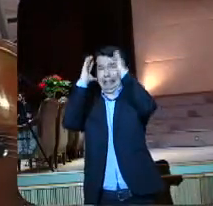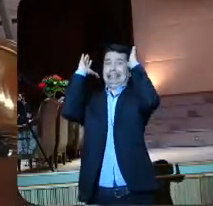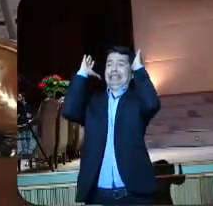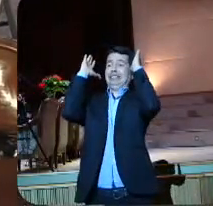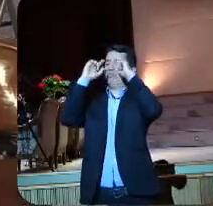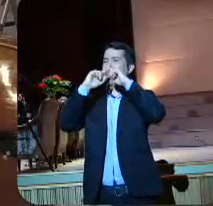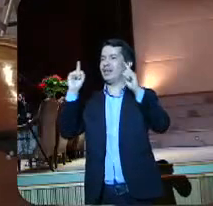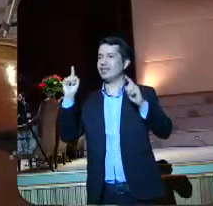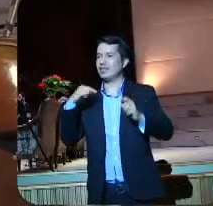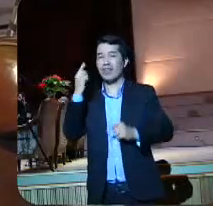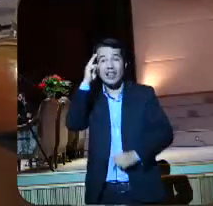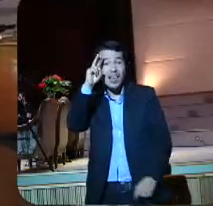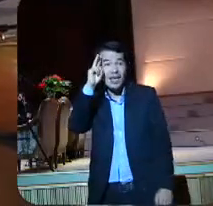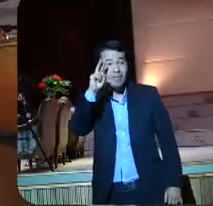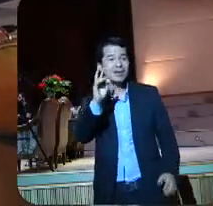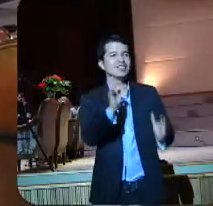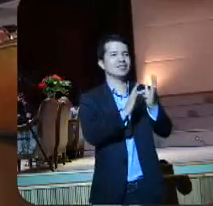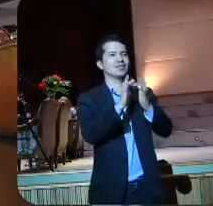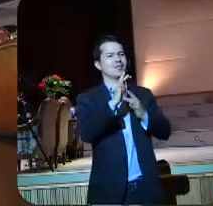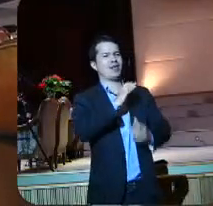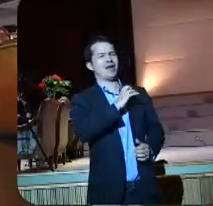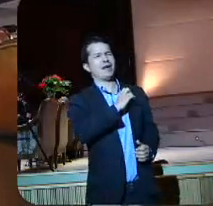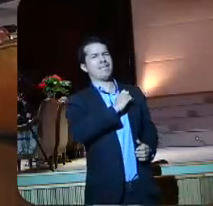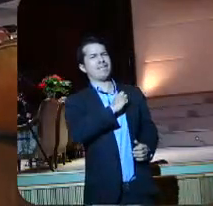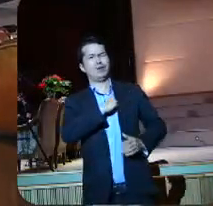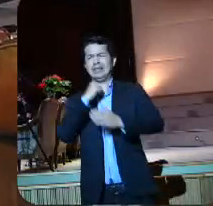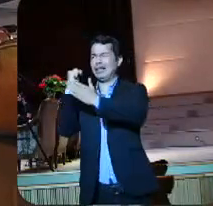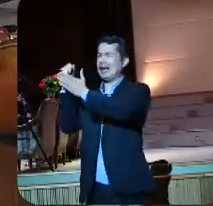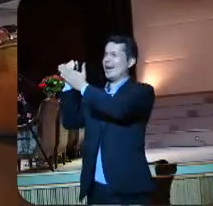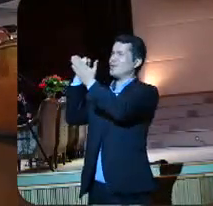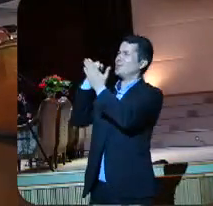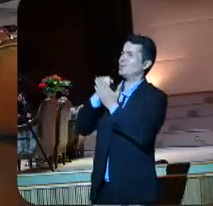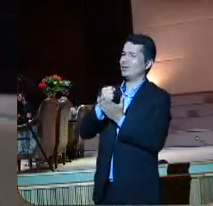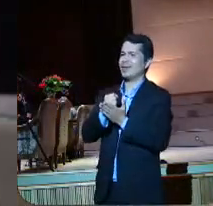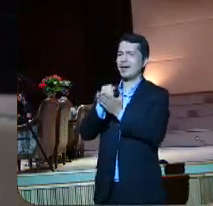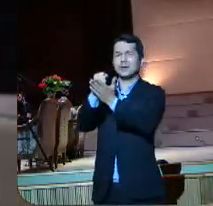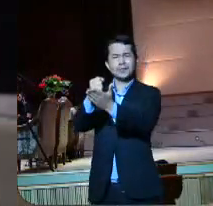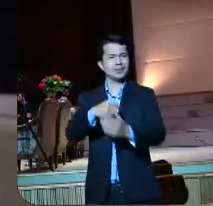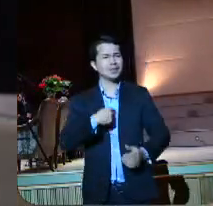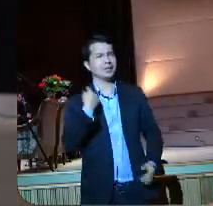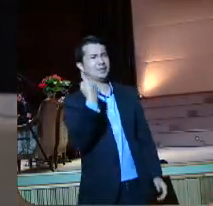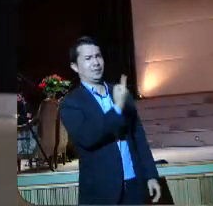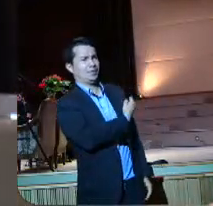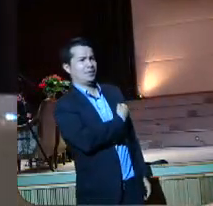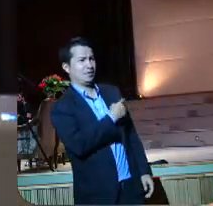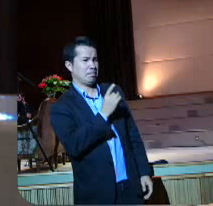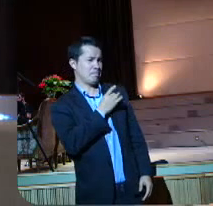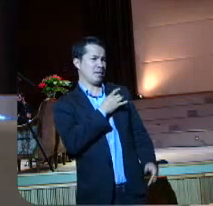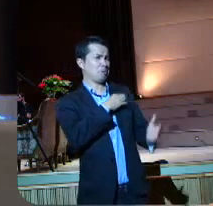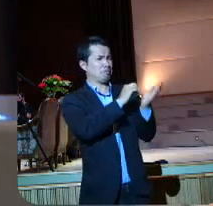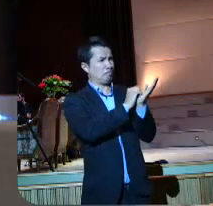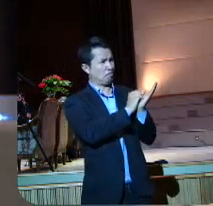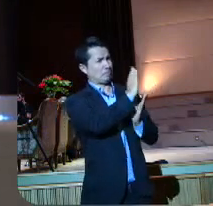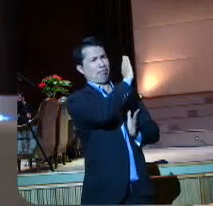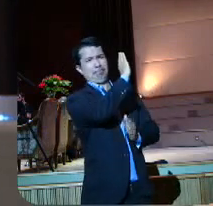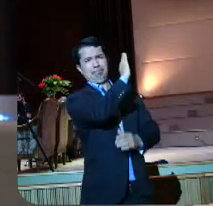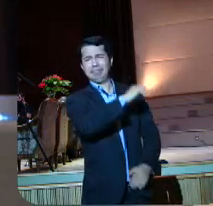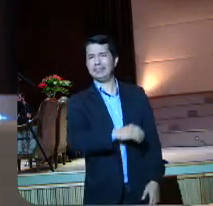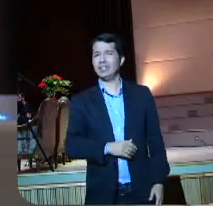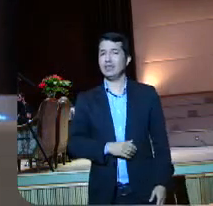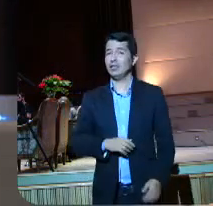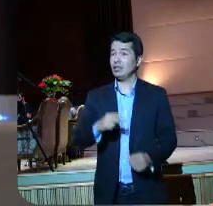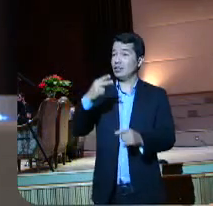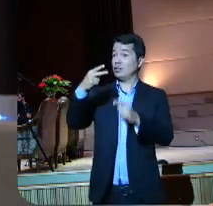abandona. E o amor de Jesus encobre todo o medo, e é Ele que vem buscar as nossas vidas. A segunda lição